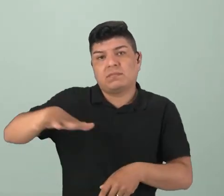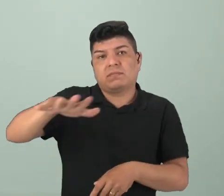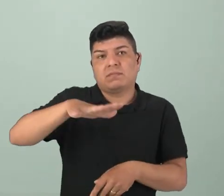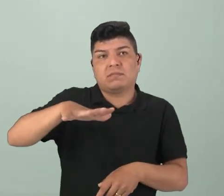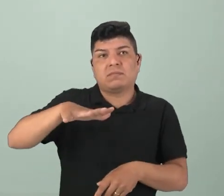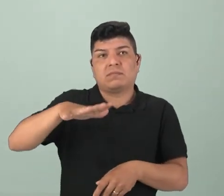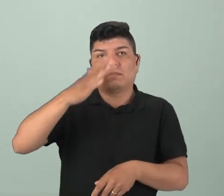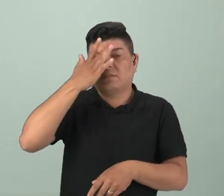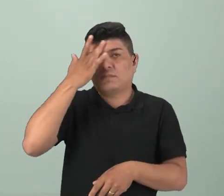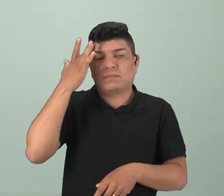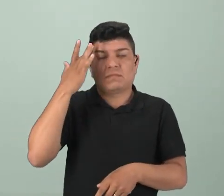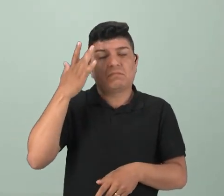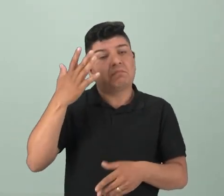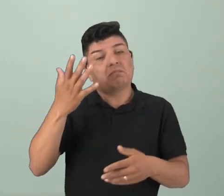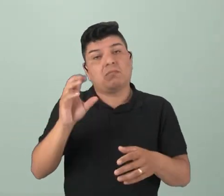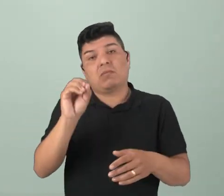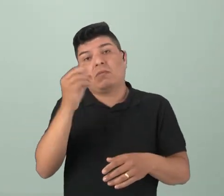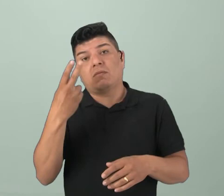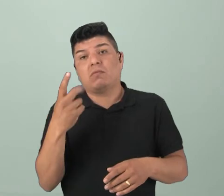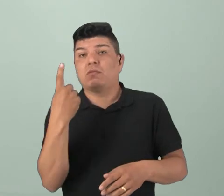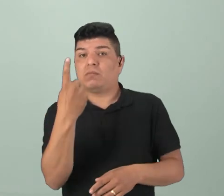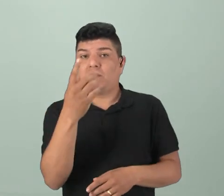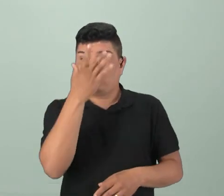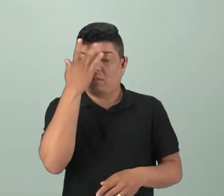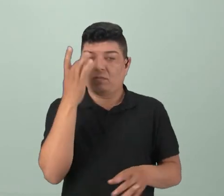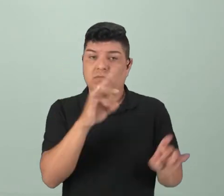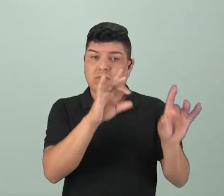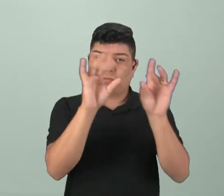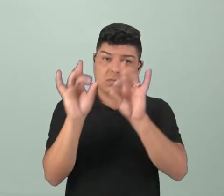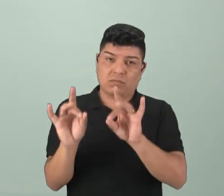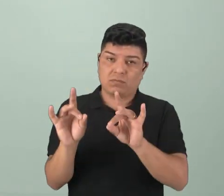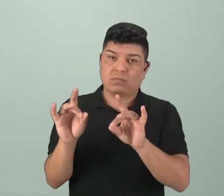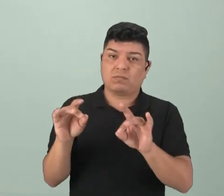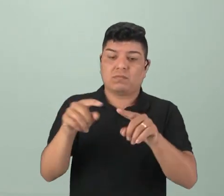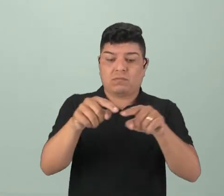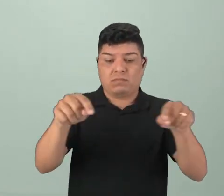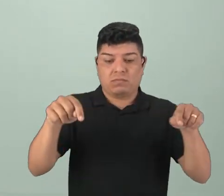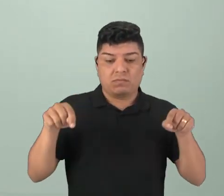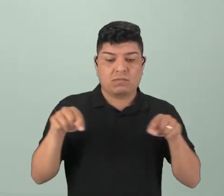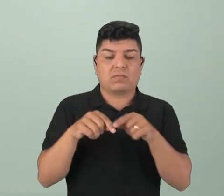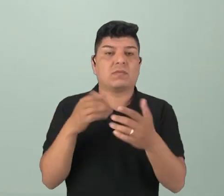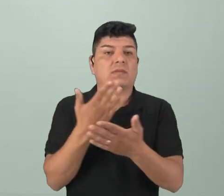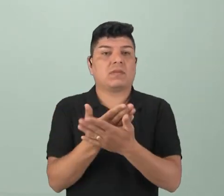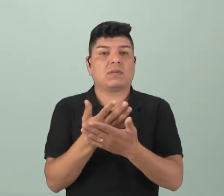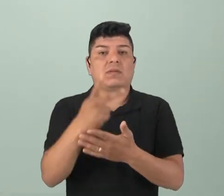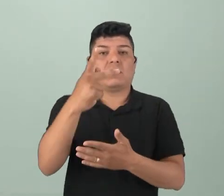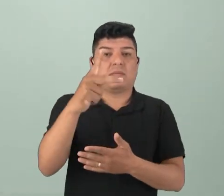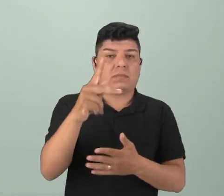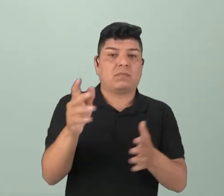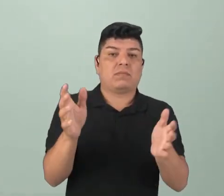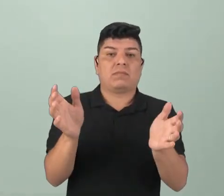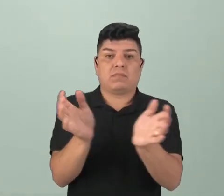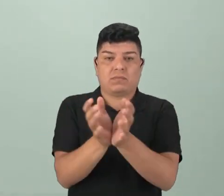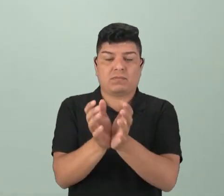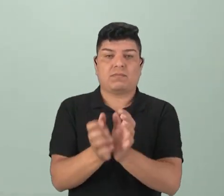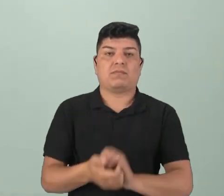bom? Ou para alguém mais específico. Se for na sala de aula, por exemplo, né, para a sua